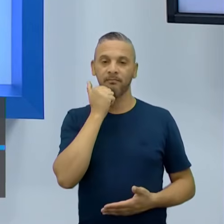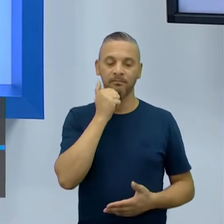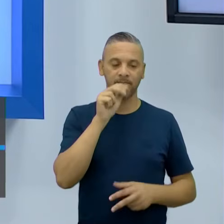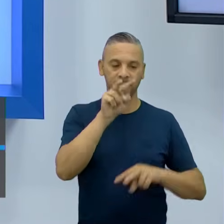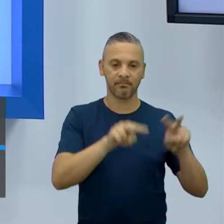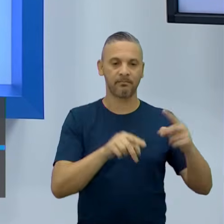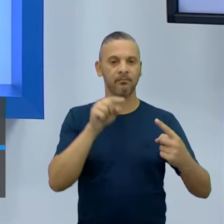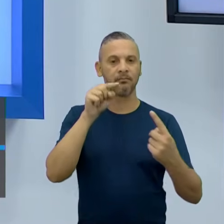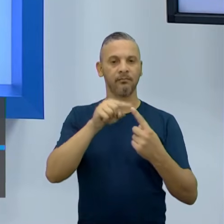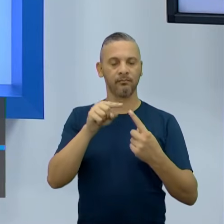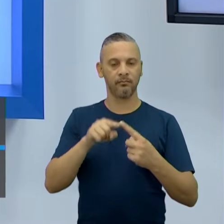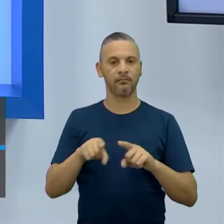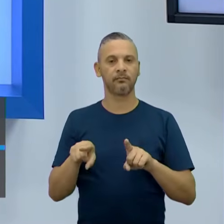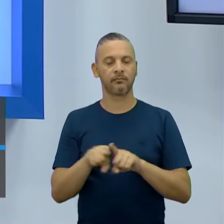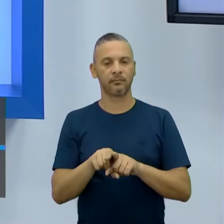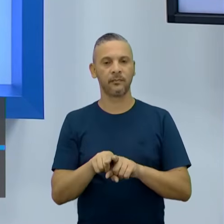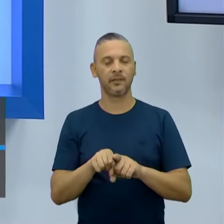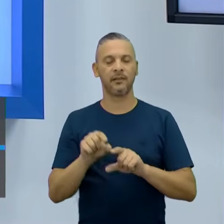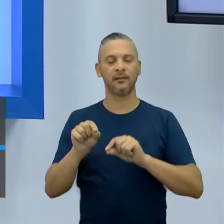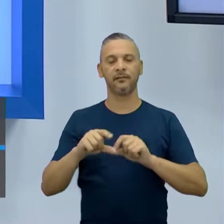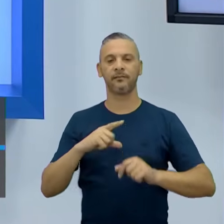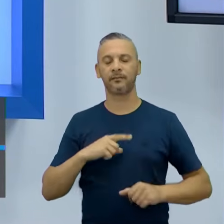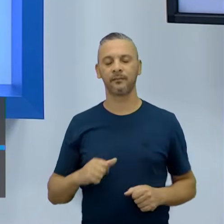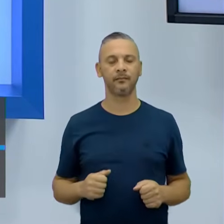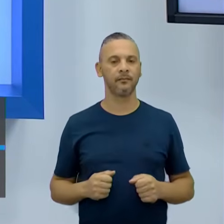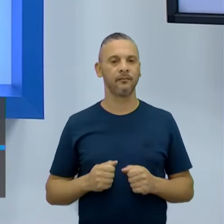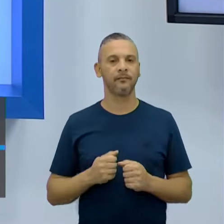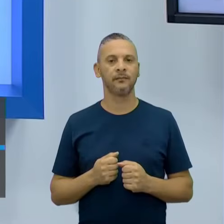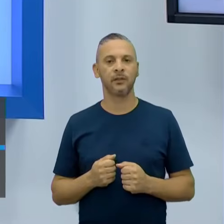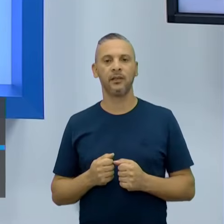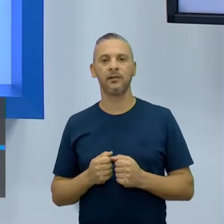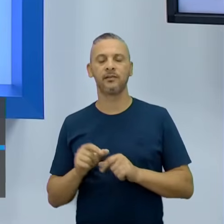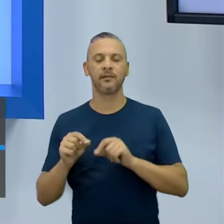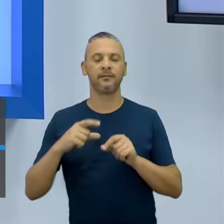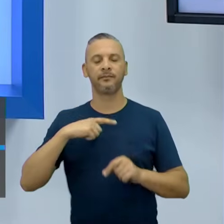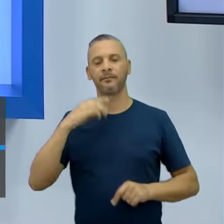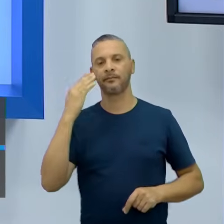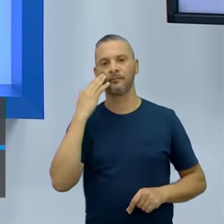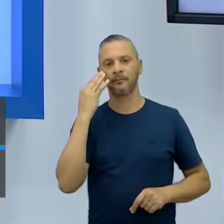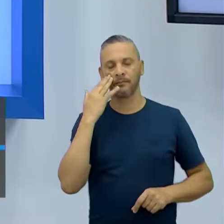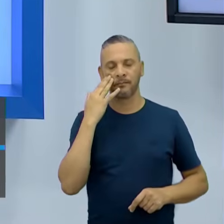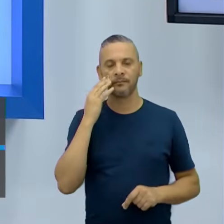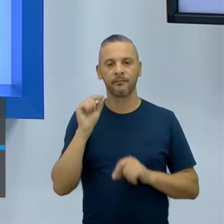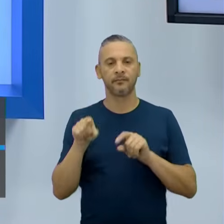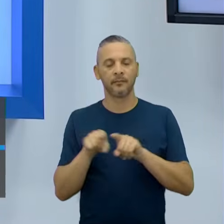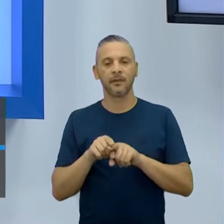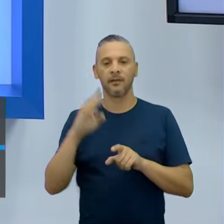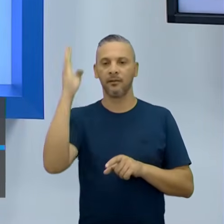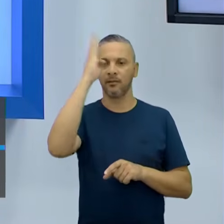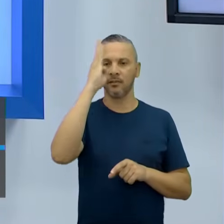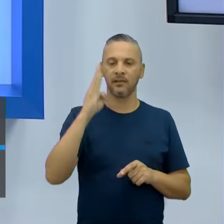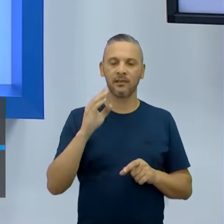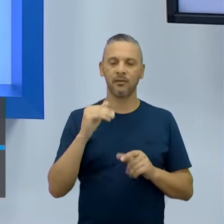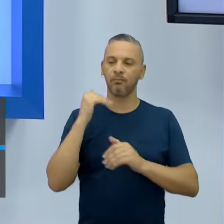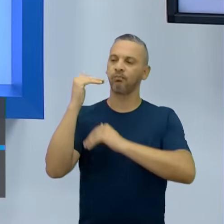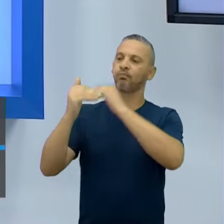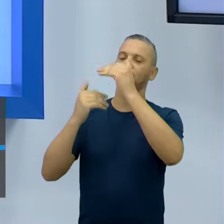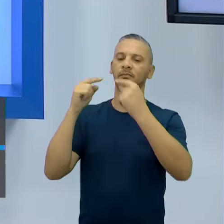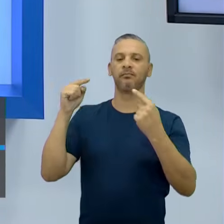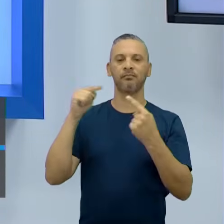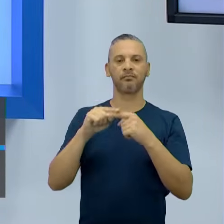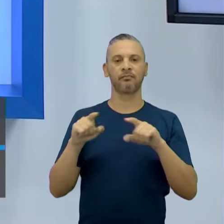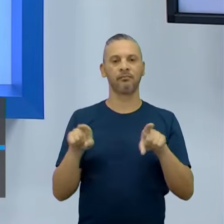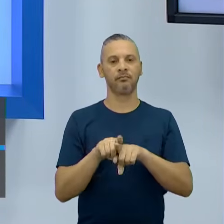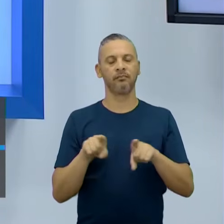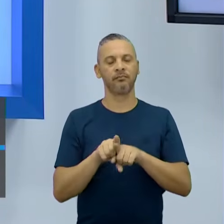na época, né, a Philosophical Magazine, e também tem aí, né, o nome do Brasil elevado, né,